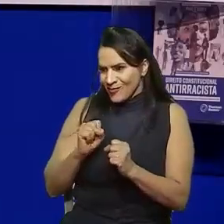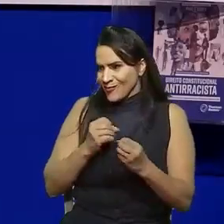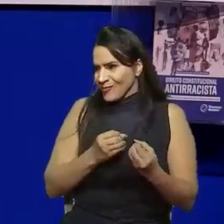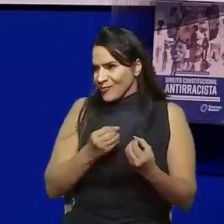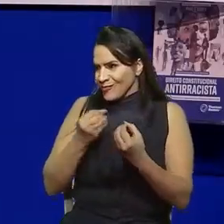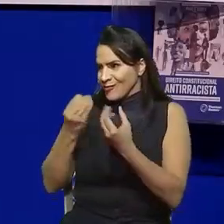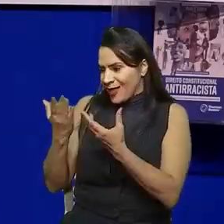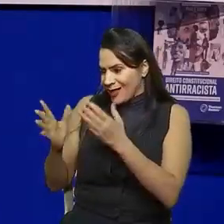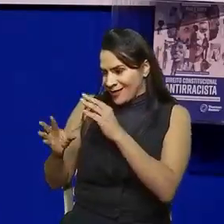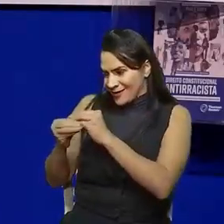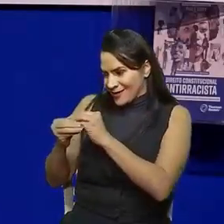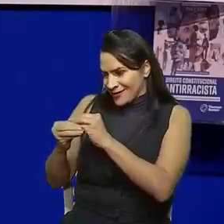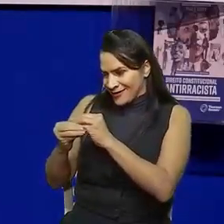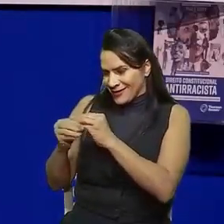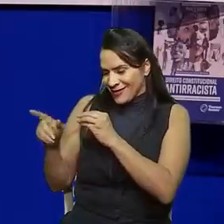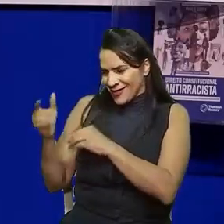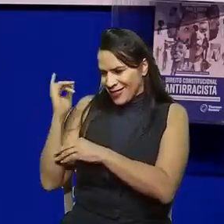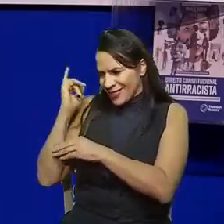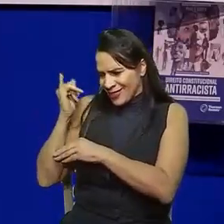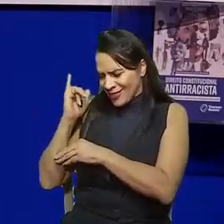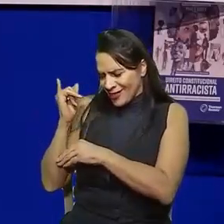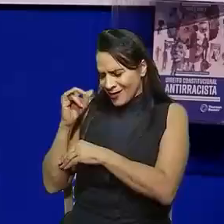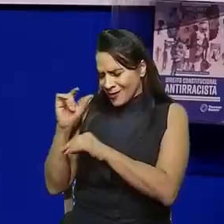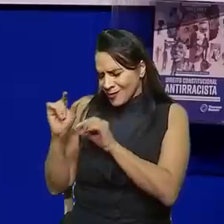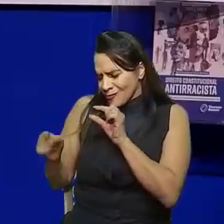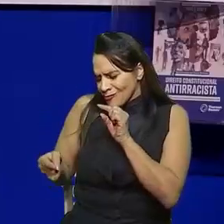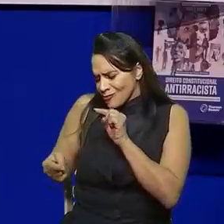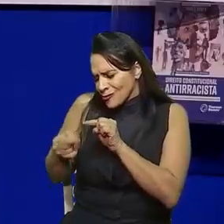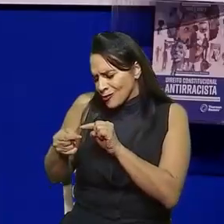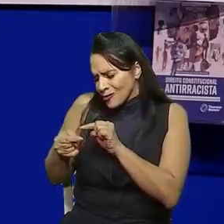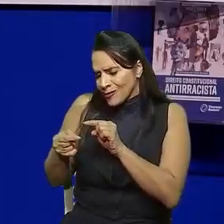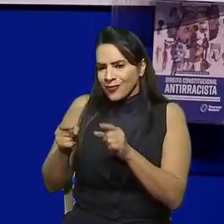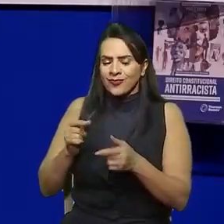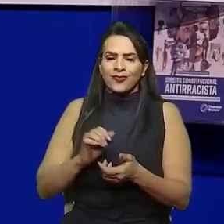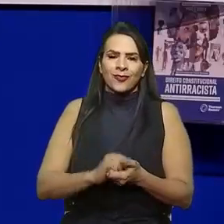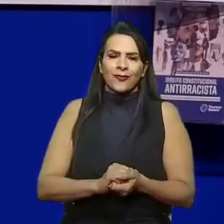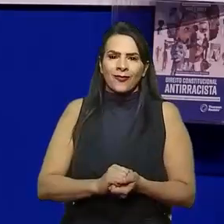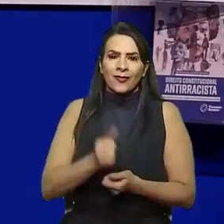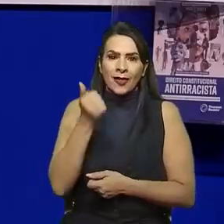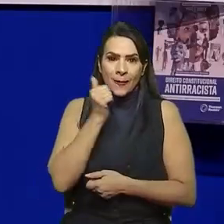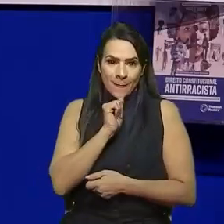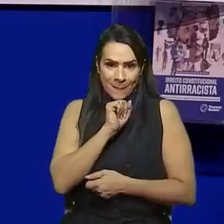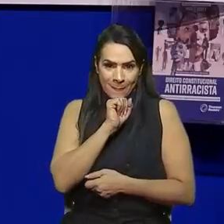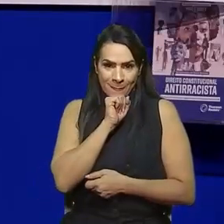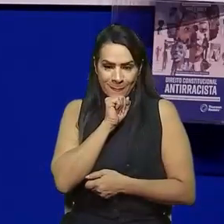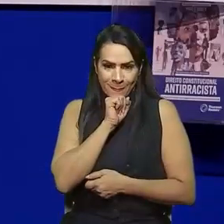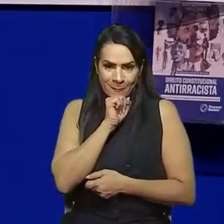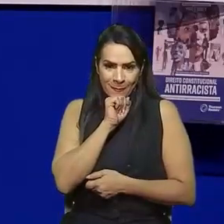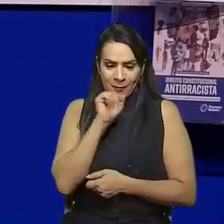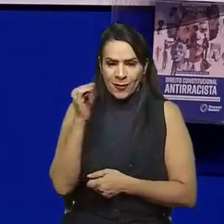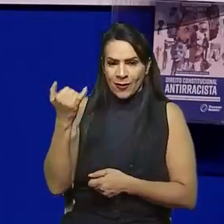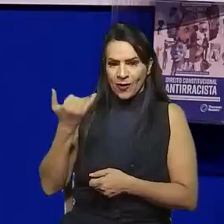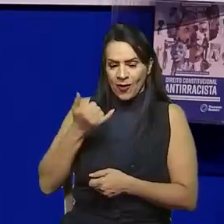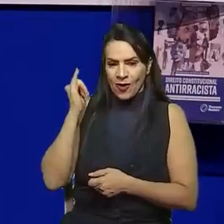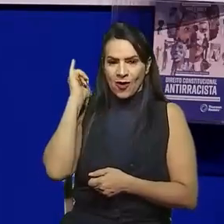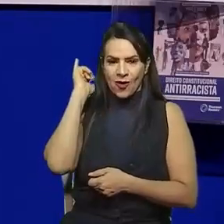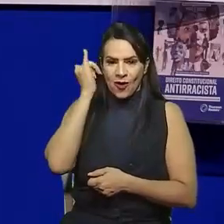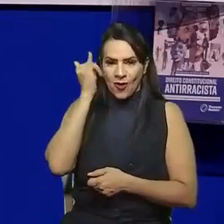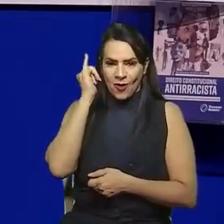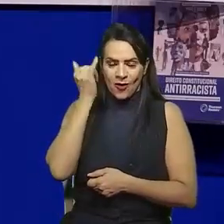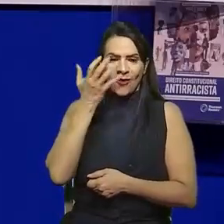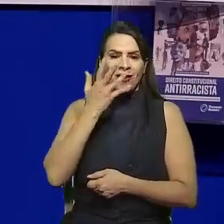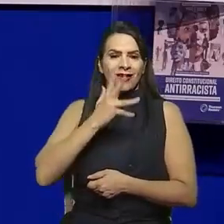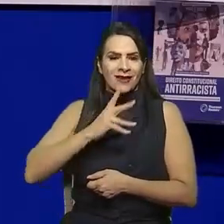bola para ele, contar uma historinha mínima que um dia a mamãe foi ler e contar a história para